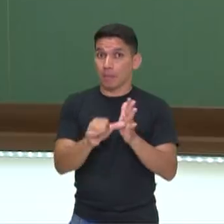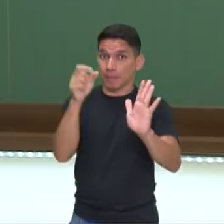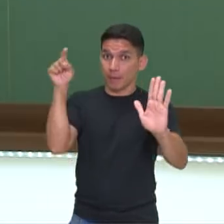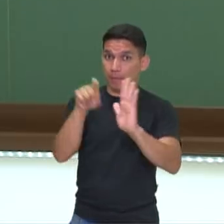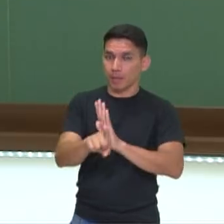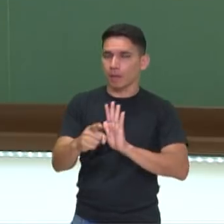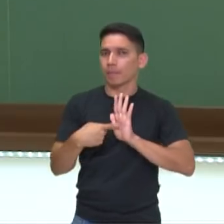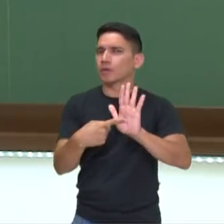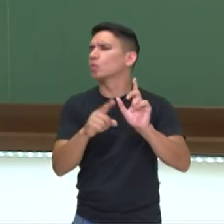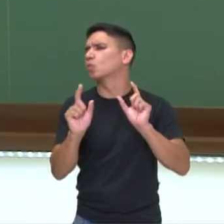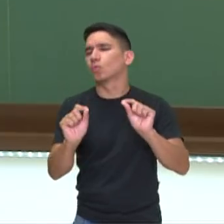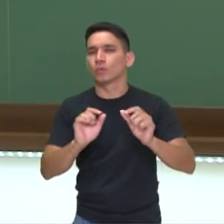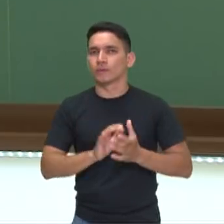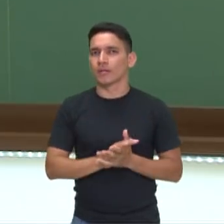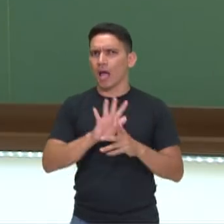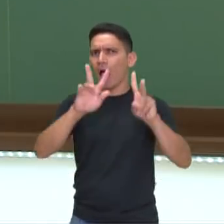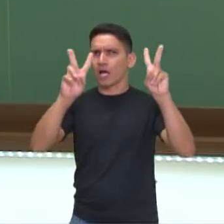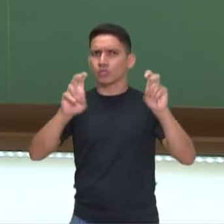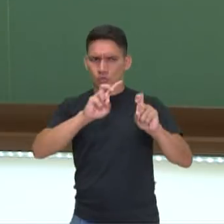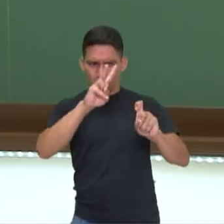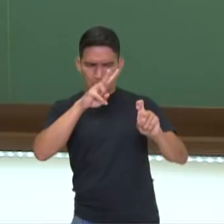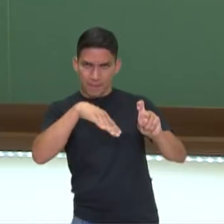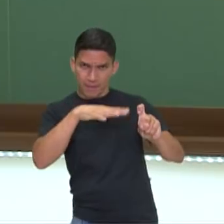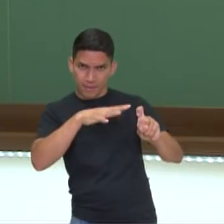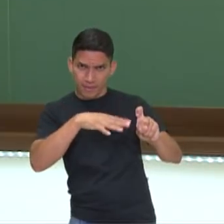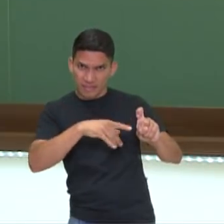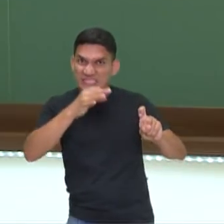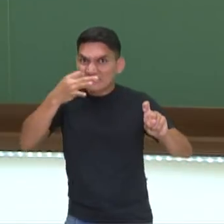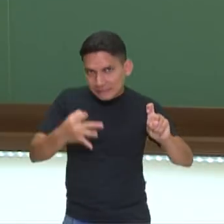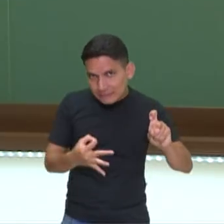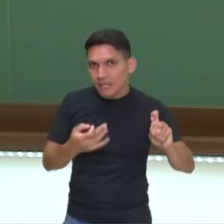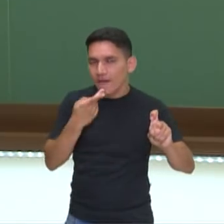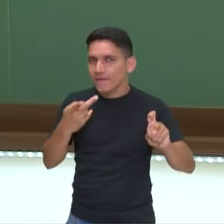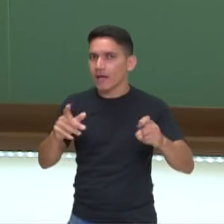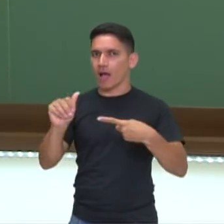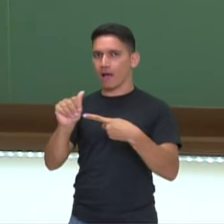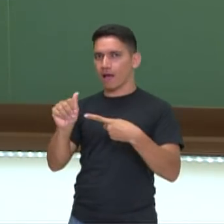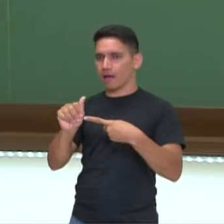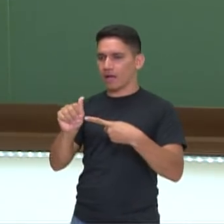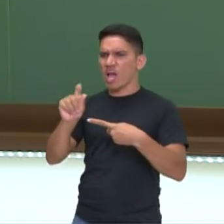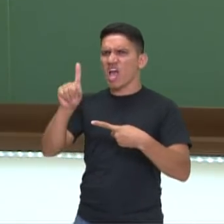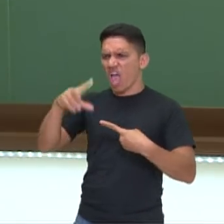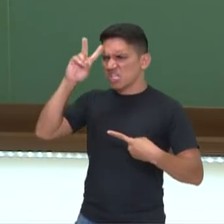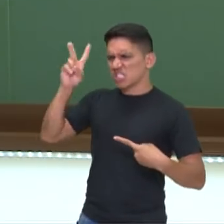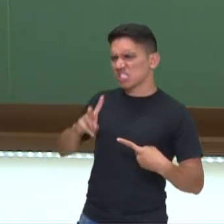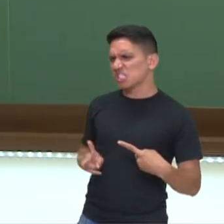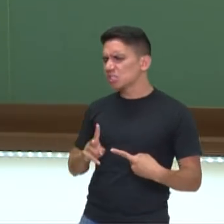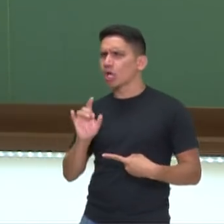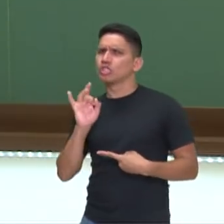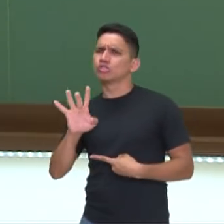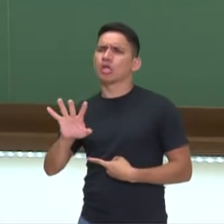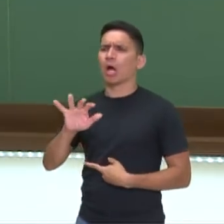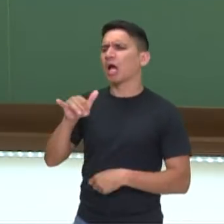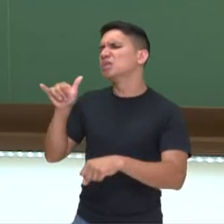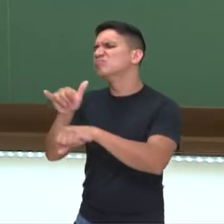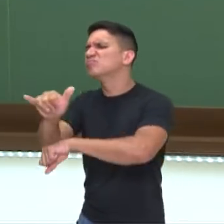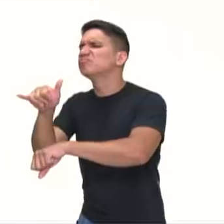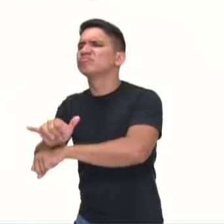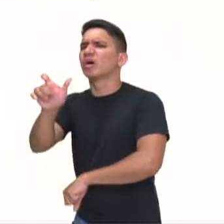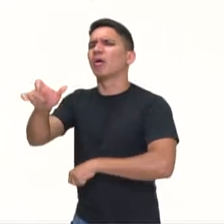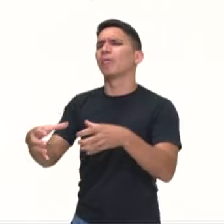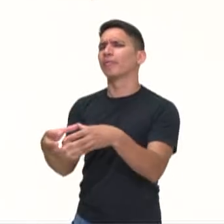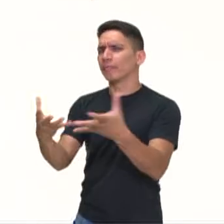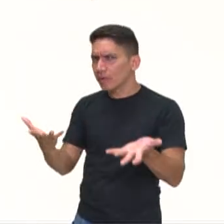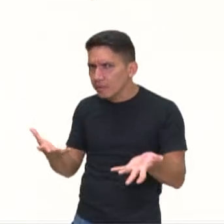nos diz, sobre os mitos, é correto ou podemos afirmar que A. São histórias contadas para iludir a comunidade? São